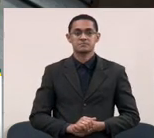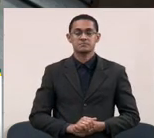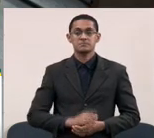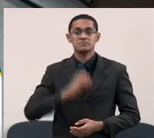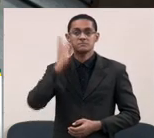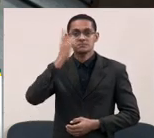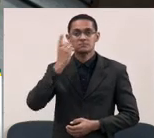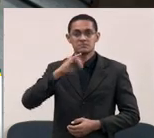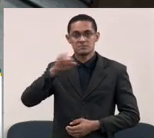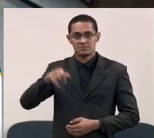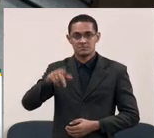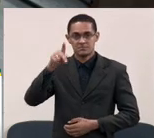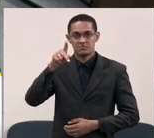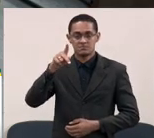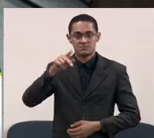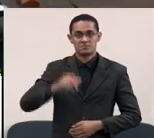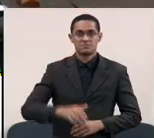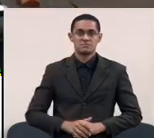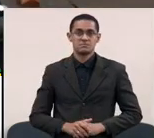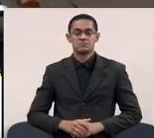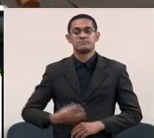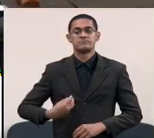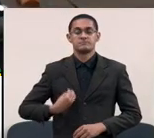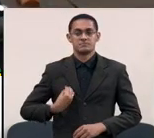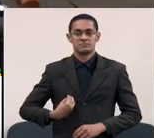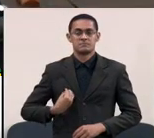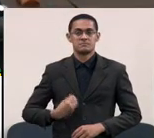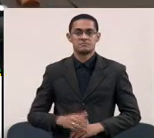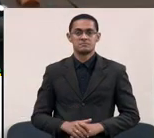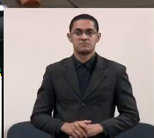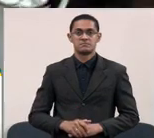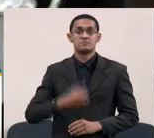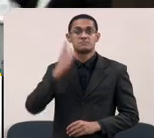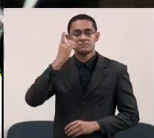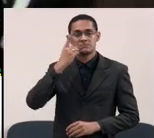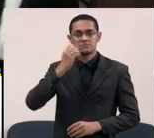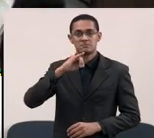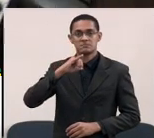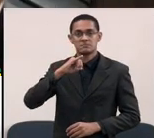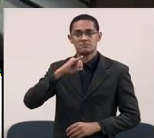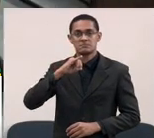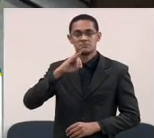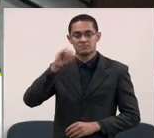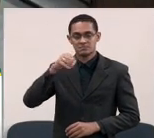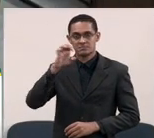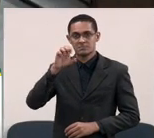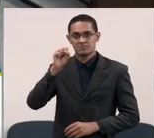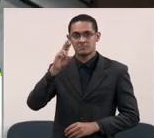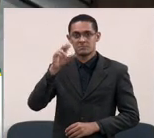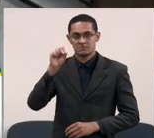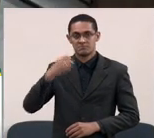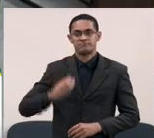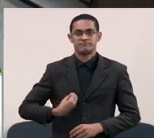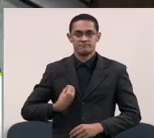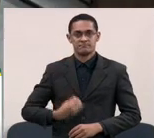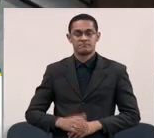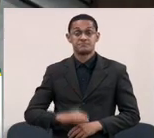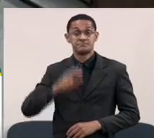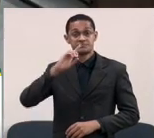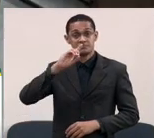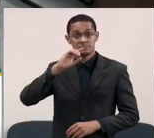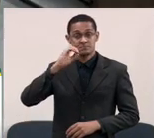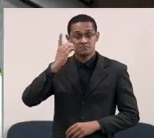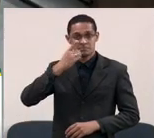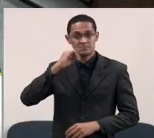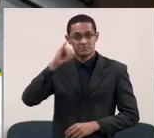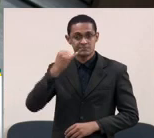Deputado Jaime Pérez, do PTC. Presente. Deputado Jesus Pontes, do PTC. Deputado Jesus, presente. Deputado João Oeiras, do